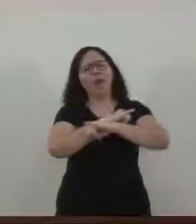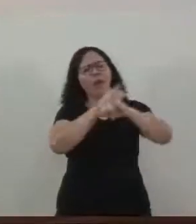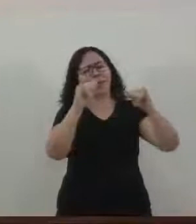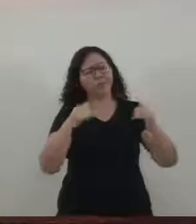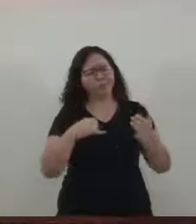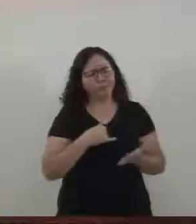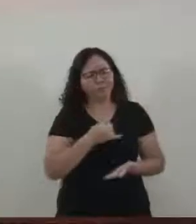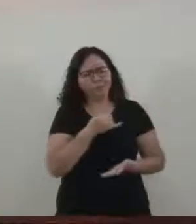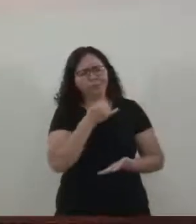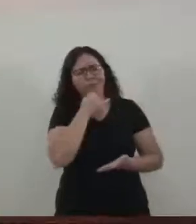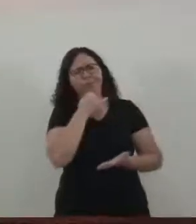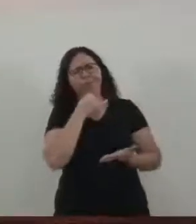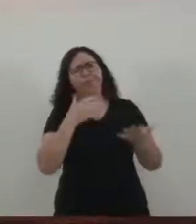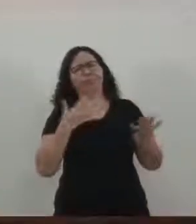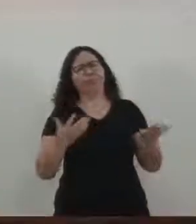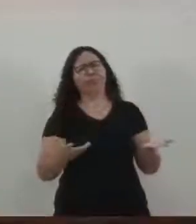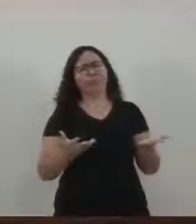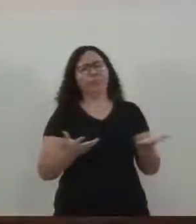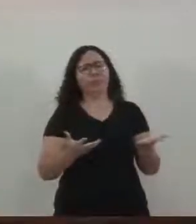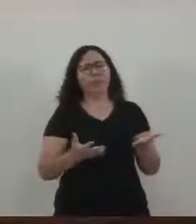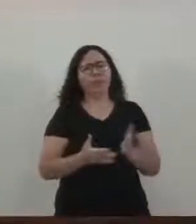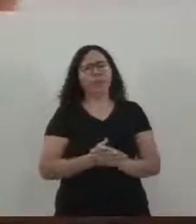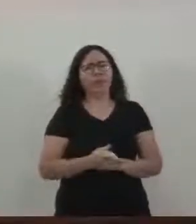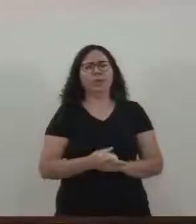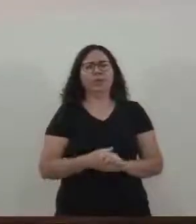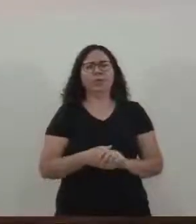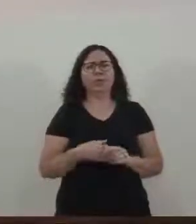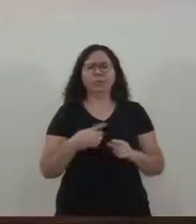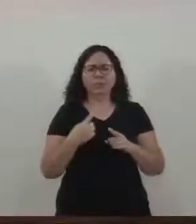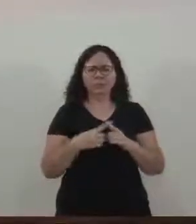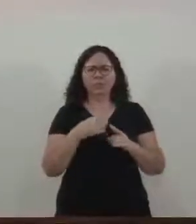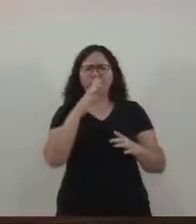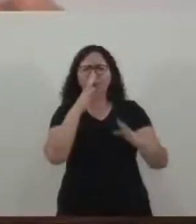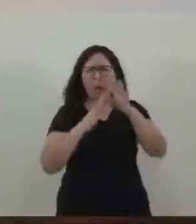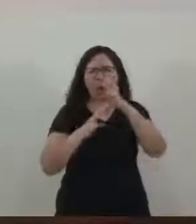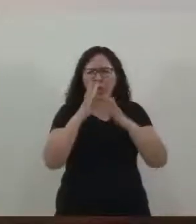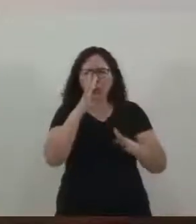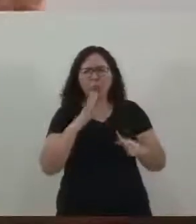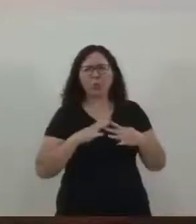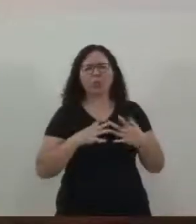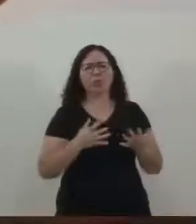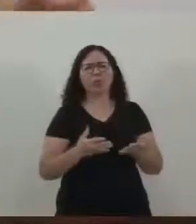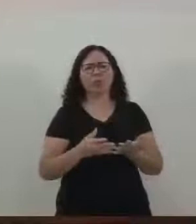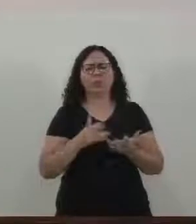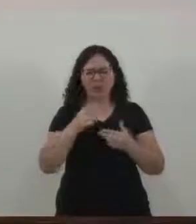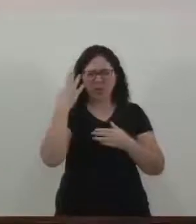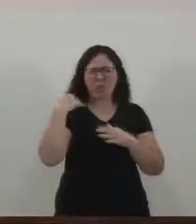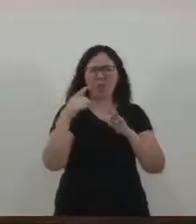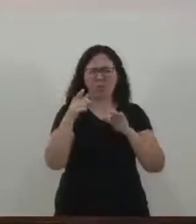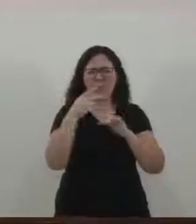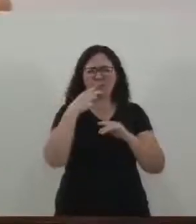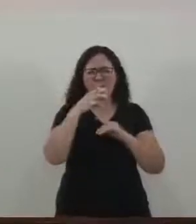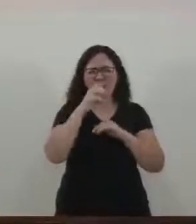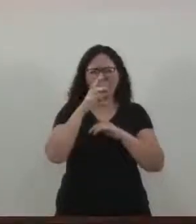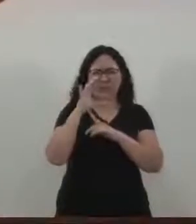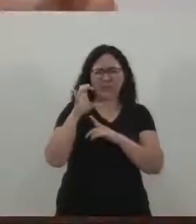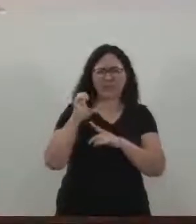doído pra gente. É doído porque quando se eu fizer uma coisa errada nessa casa, Marcelo, que nem outro dia, falei que você era candidato,